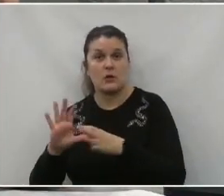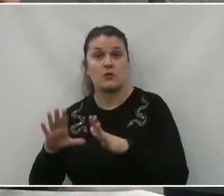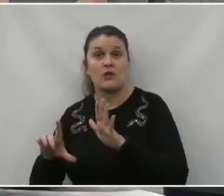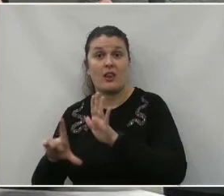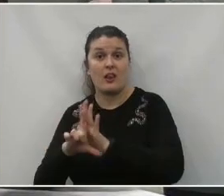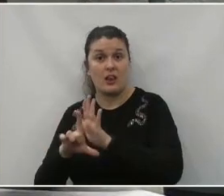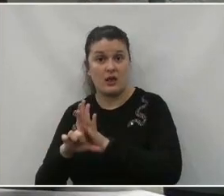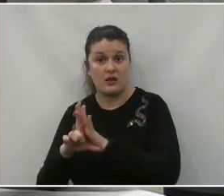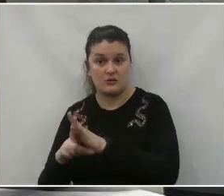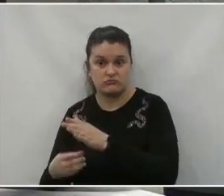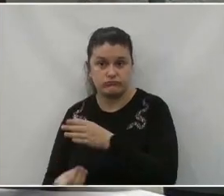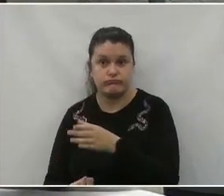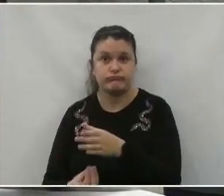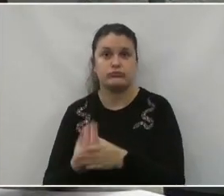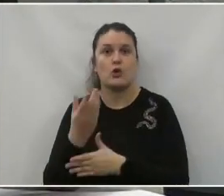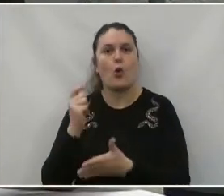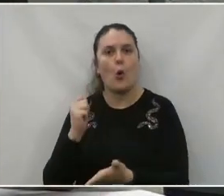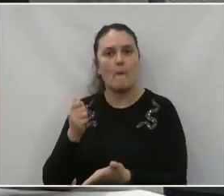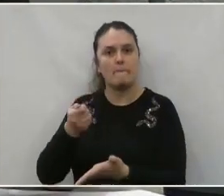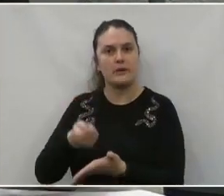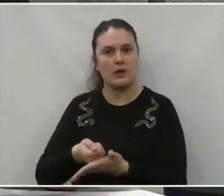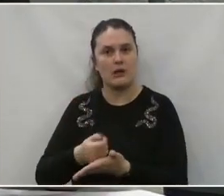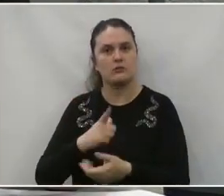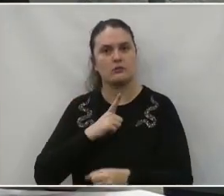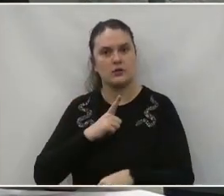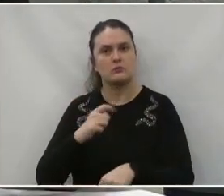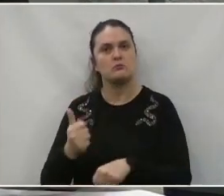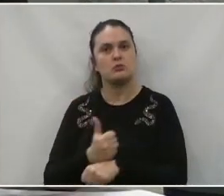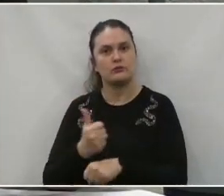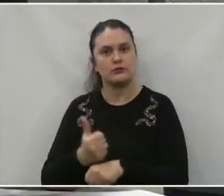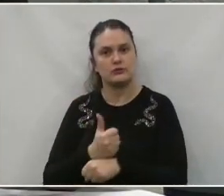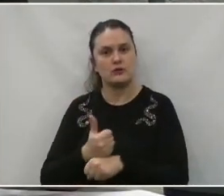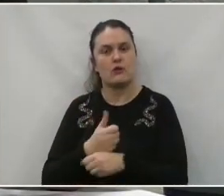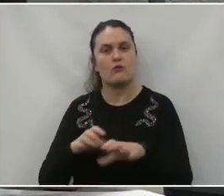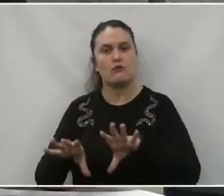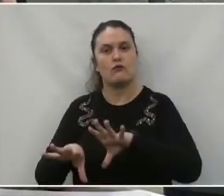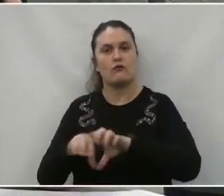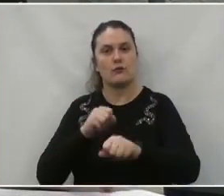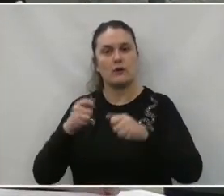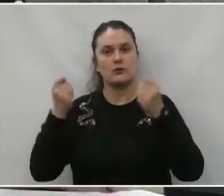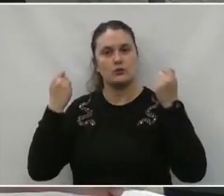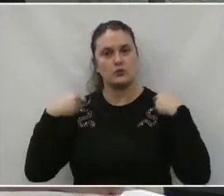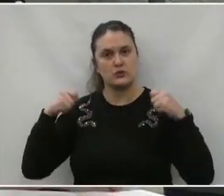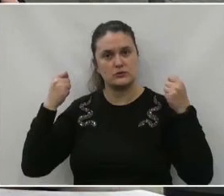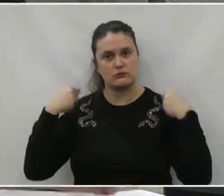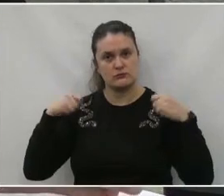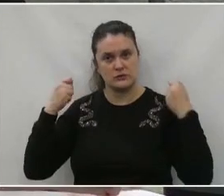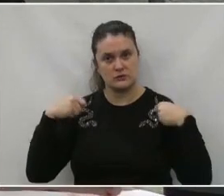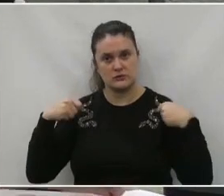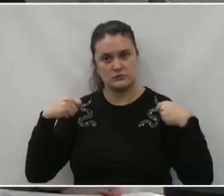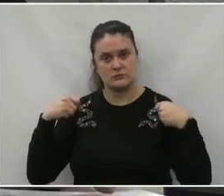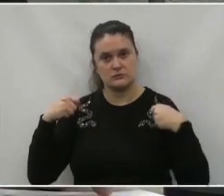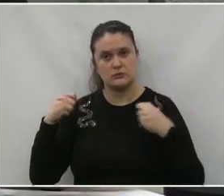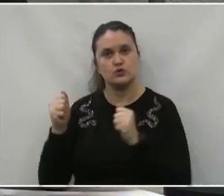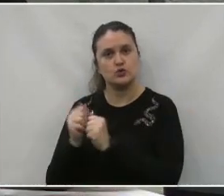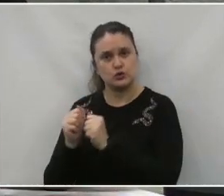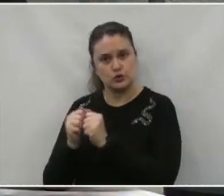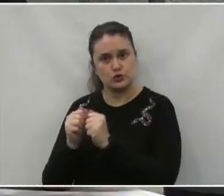ela obrigou a ter um profissional de educação física no lado deste